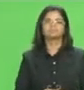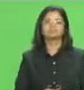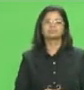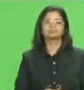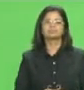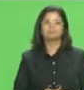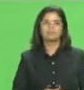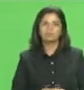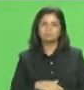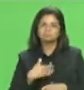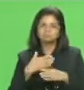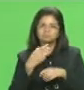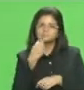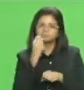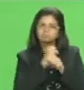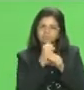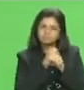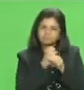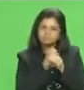ao longo dos últimos 20 anos,